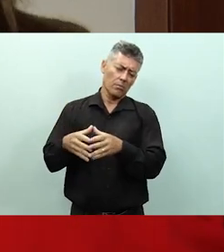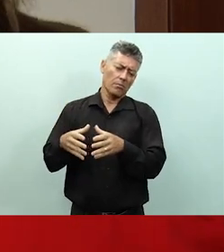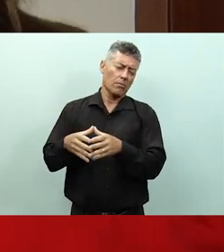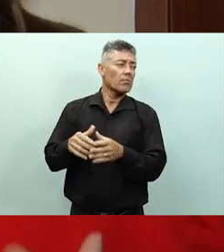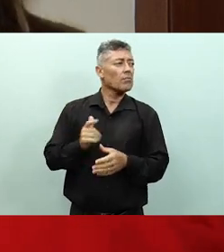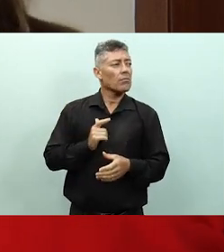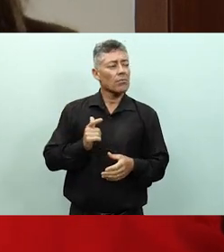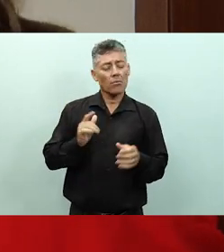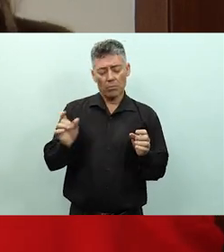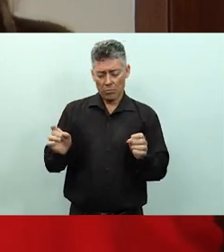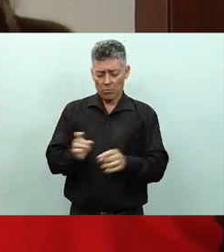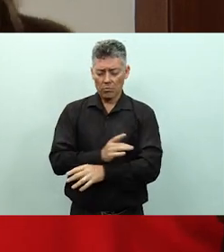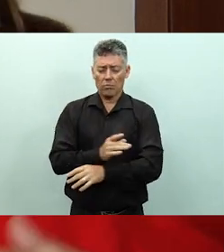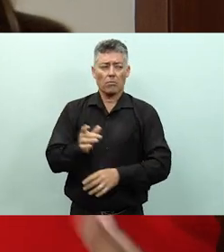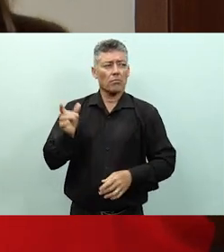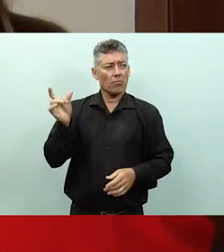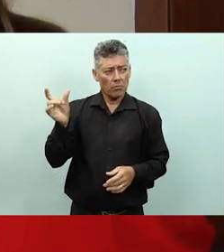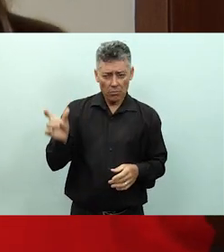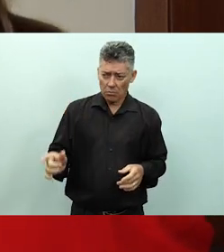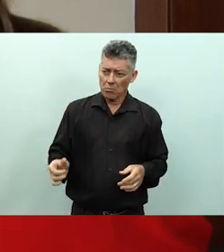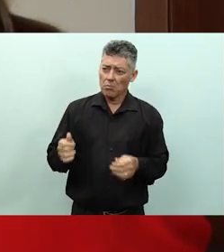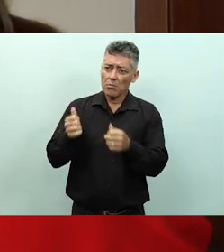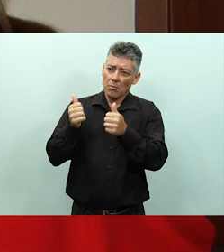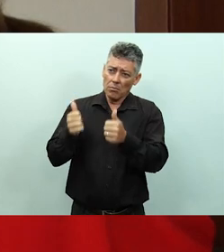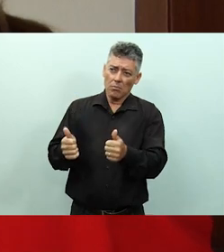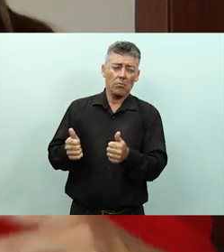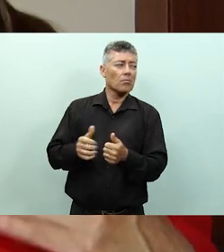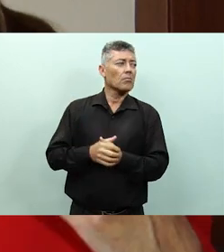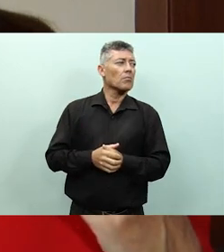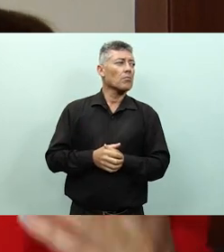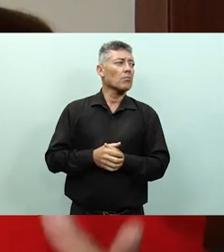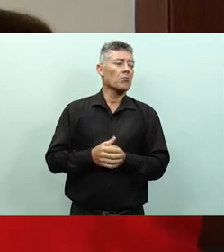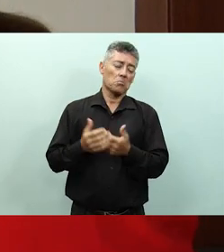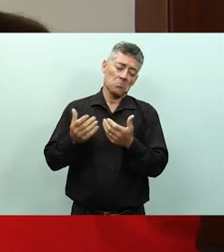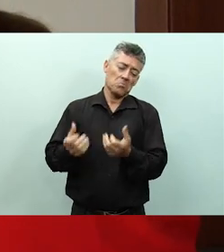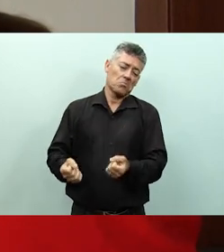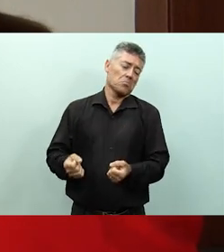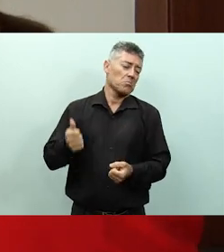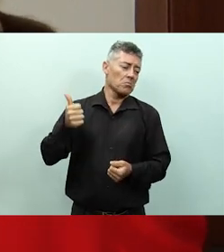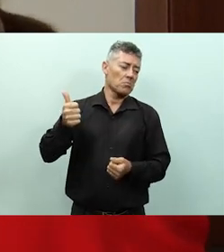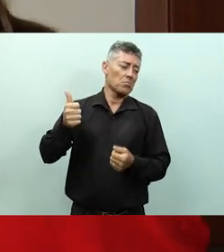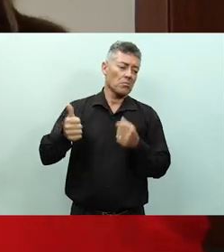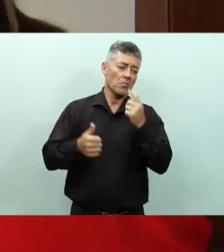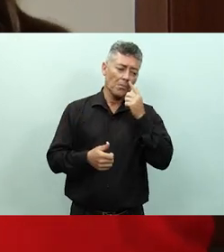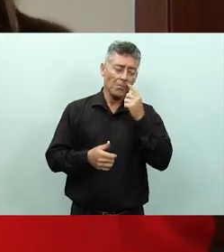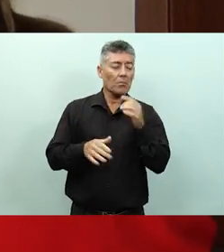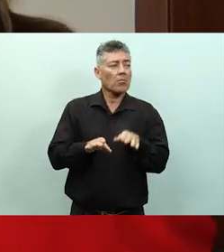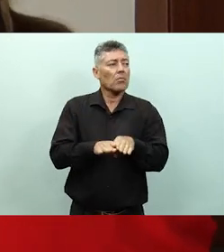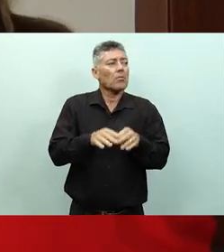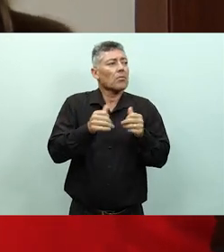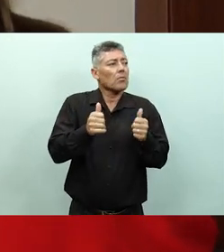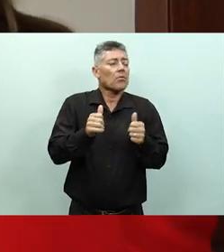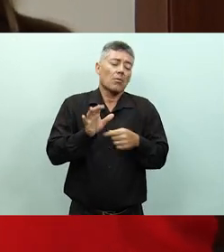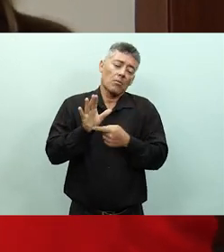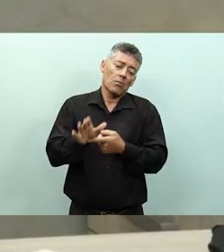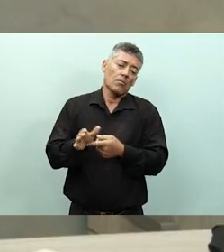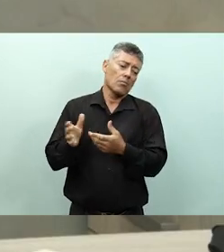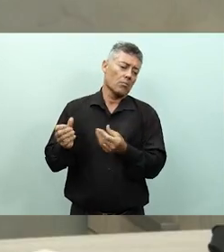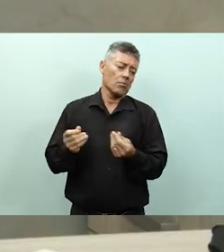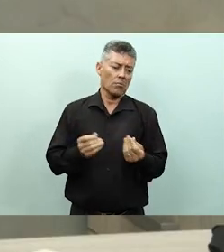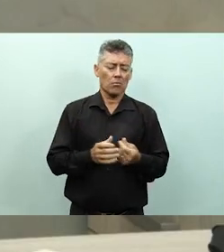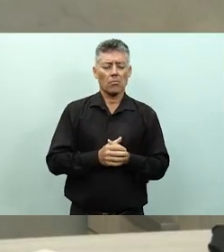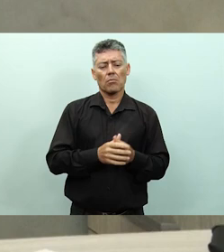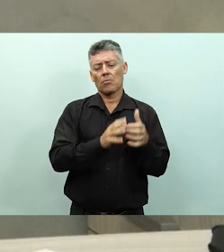teve resultados muito positivos. A aprovação de Vilma era lá em cima. Então isso também, claro, que ajudou bastante.